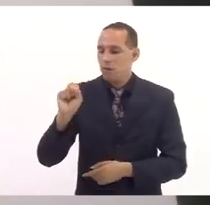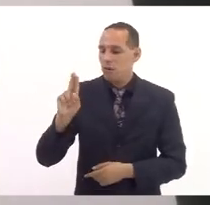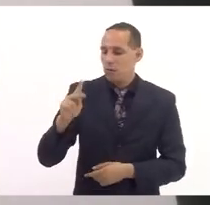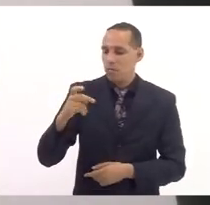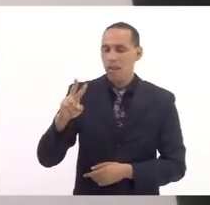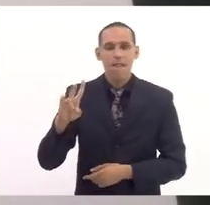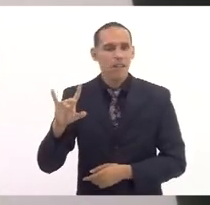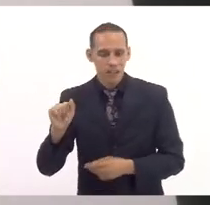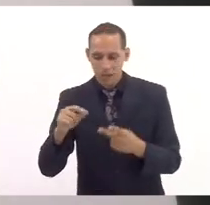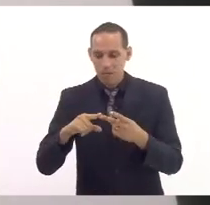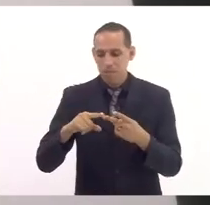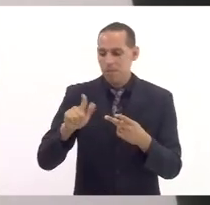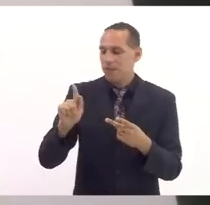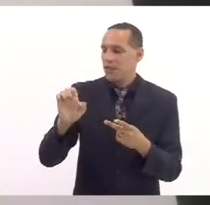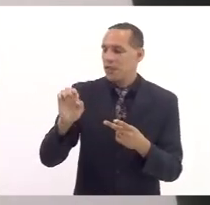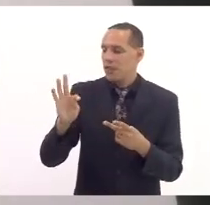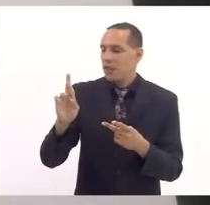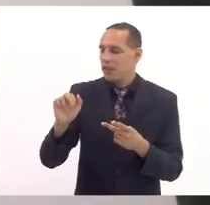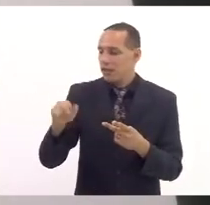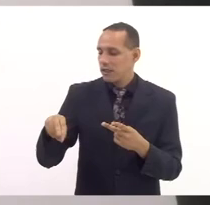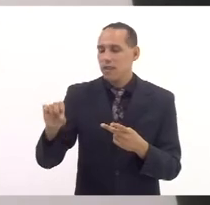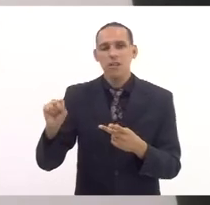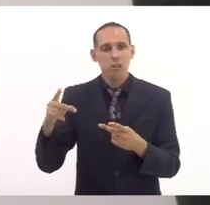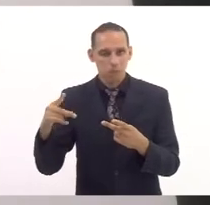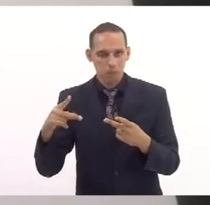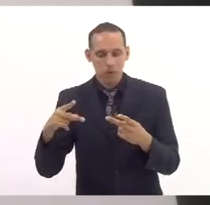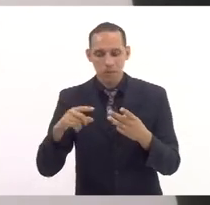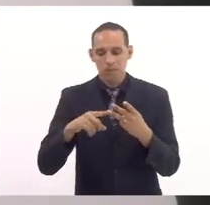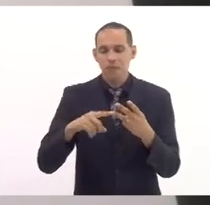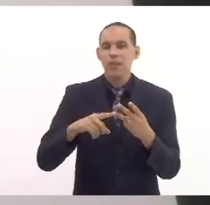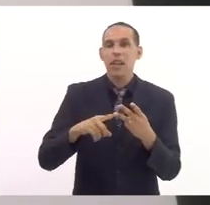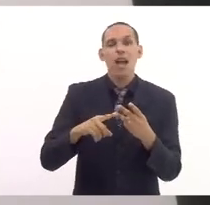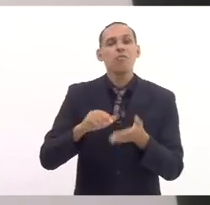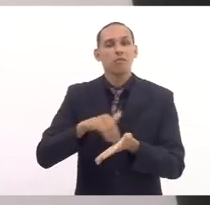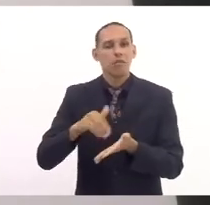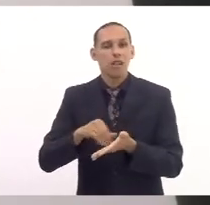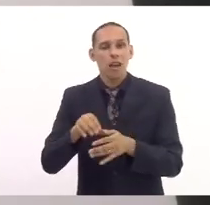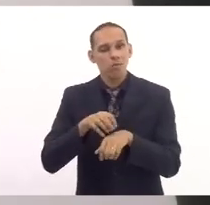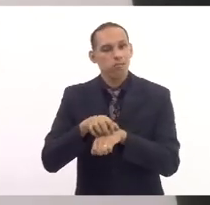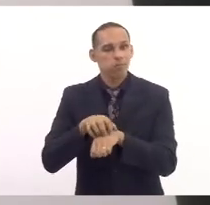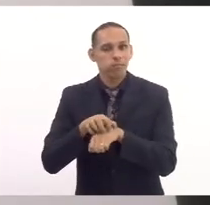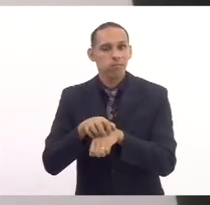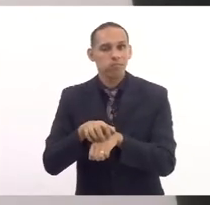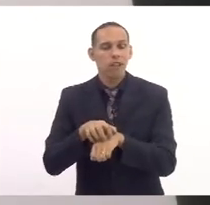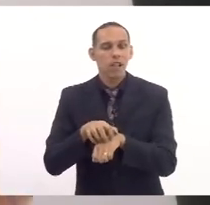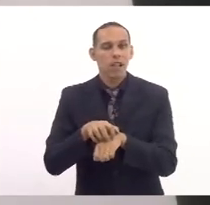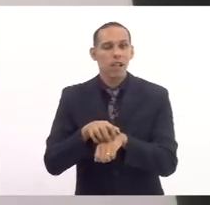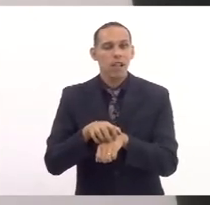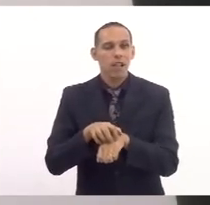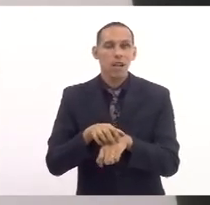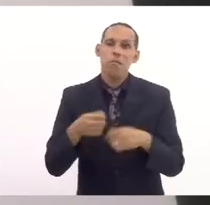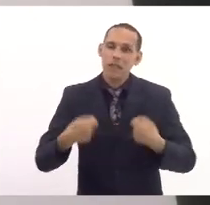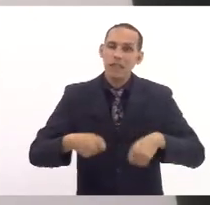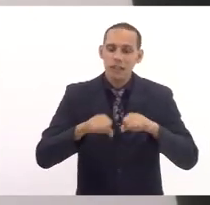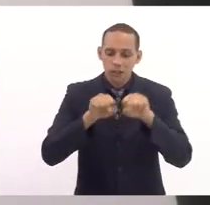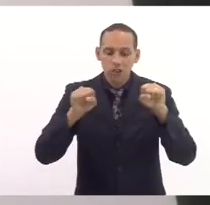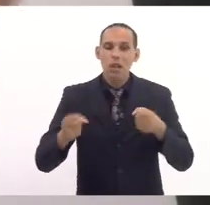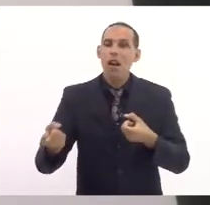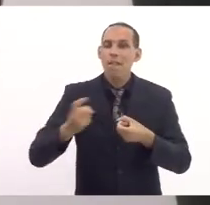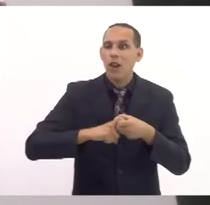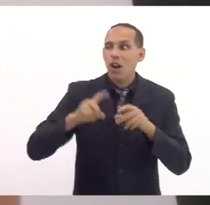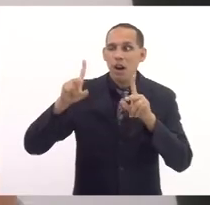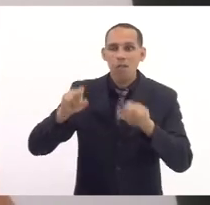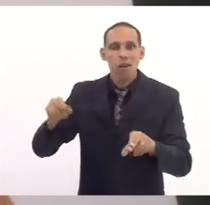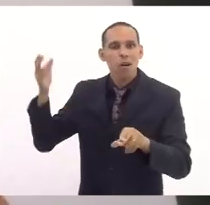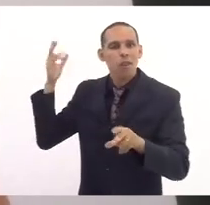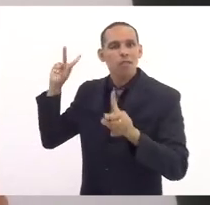a Getrans e a Secretaria de Transporte, que tem que botar o sistema nos trilhos, vamos dizer assim. botar para funcionar como era no passado. Para